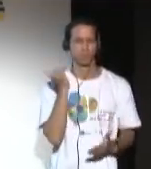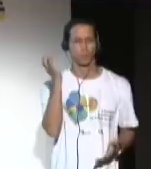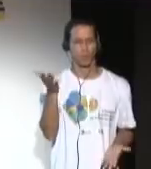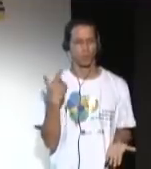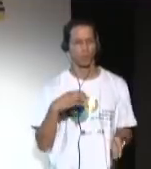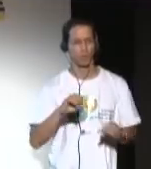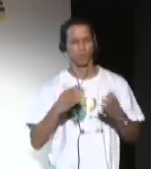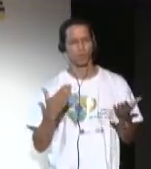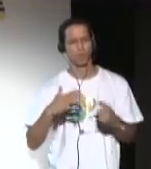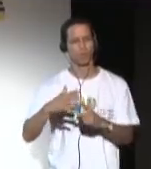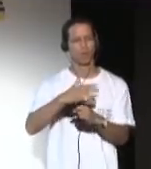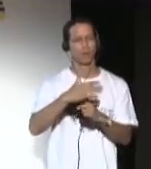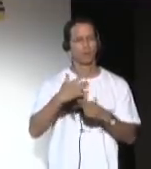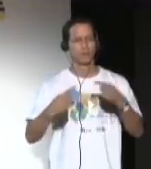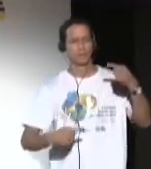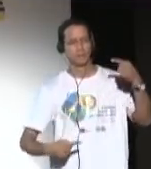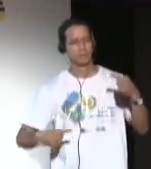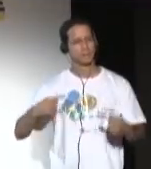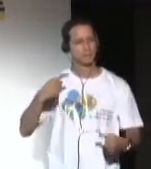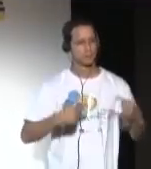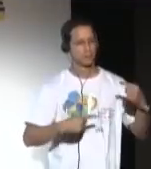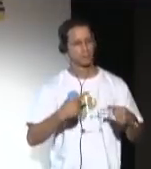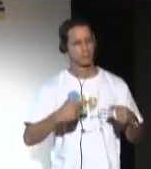está num ambiente competitivo,